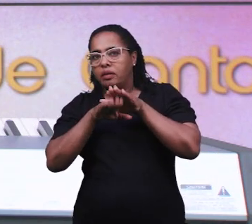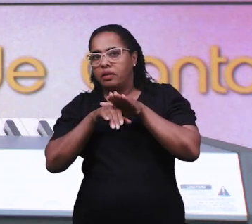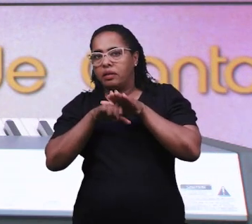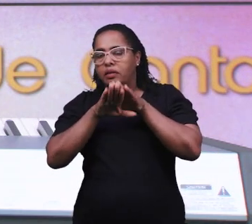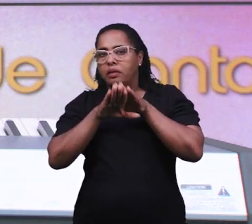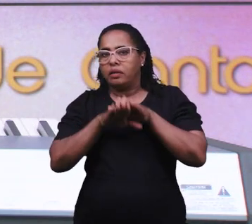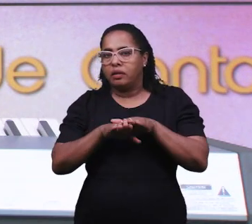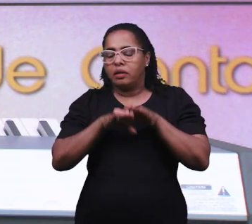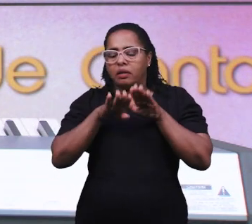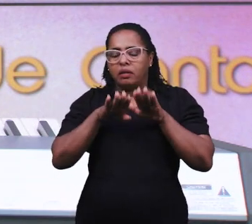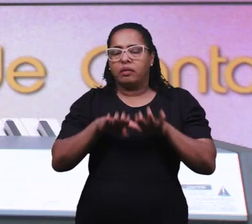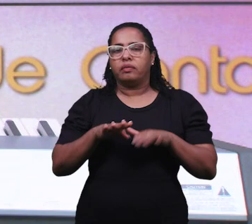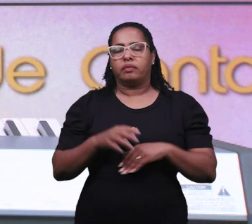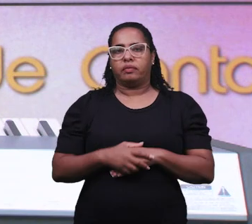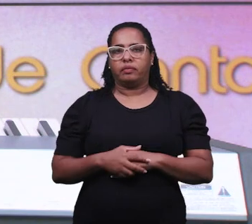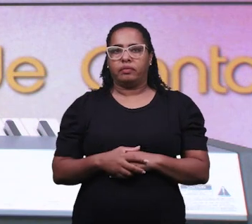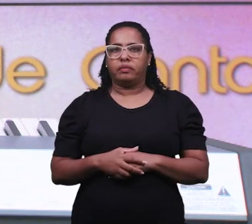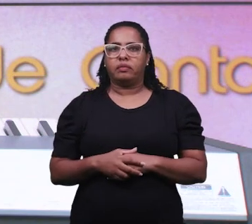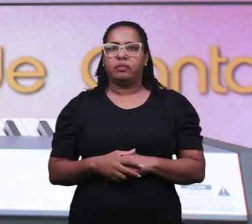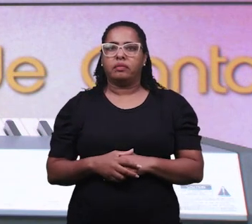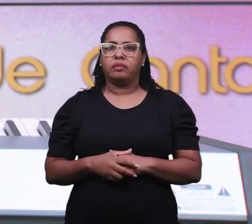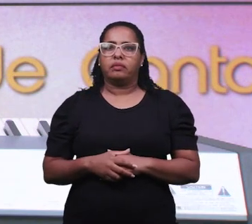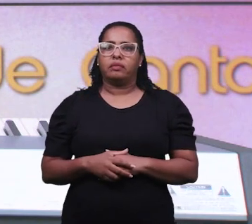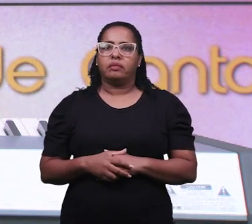sem tensão, ok?